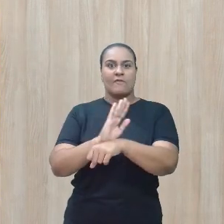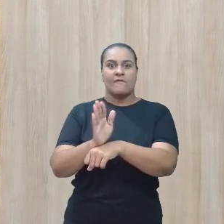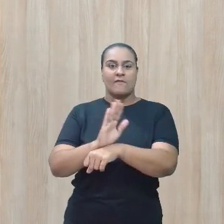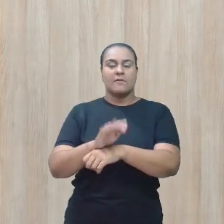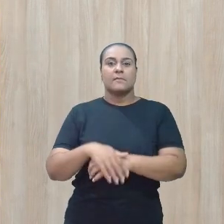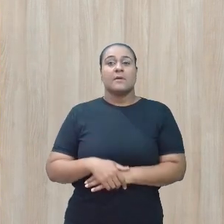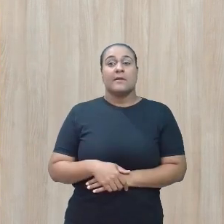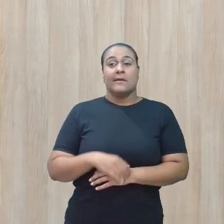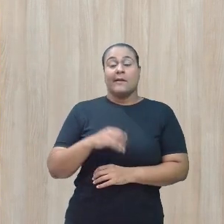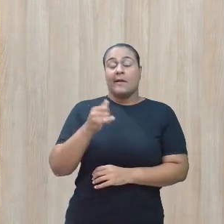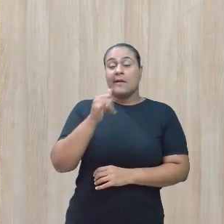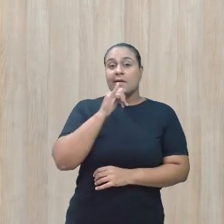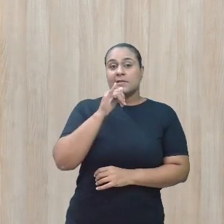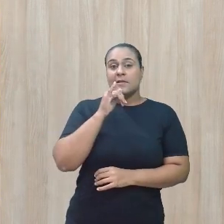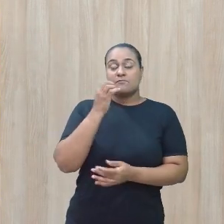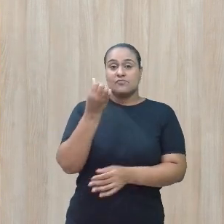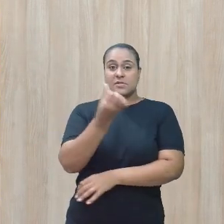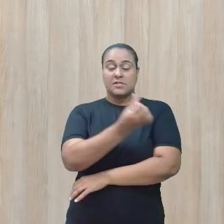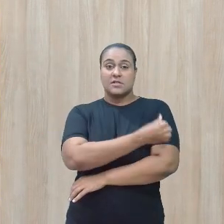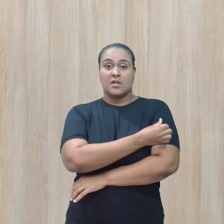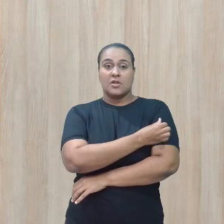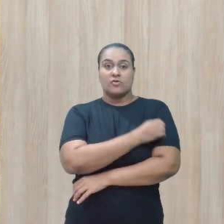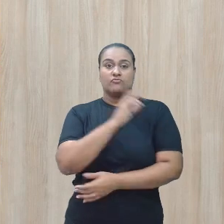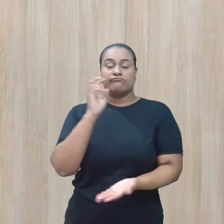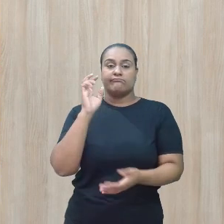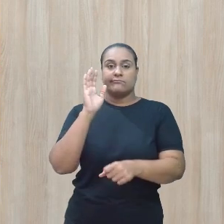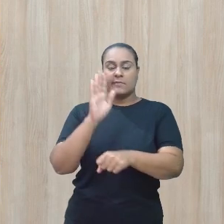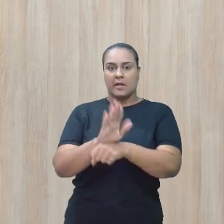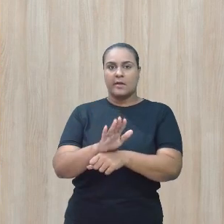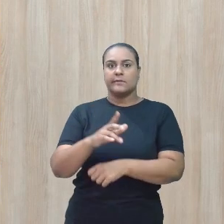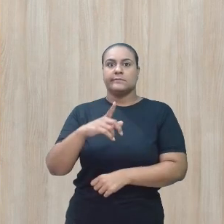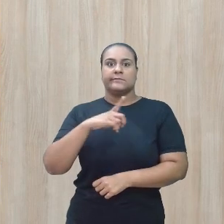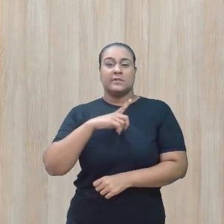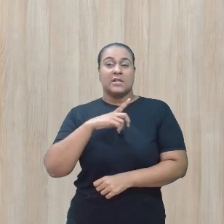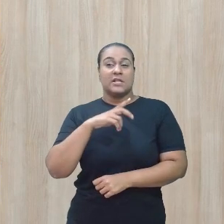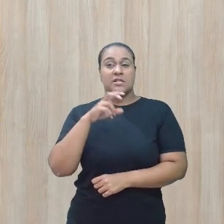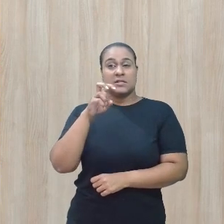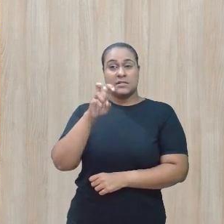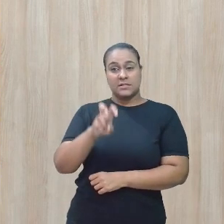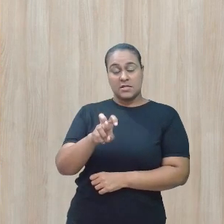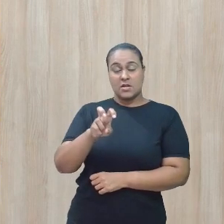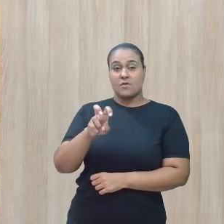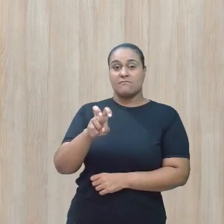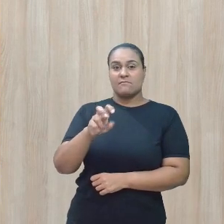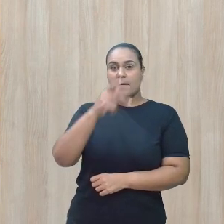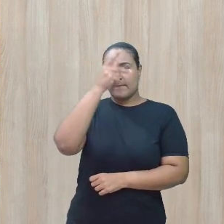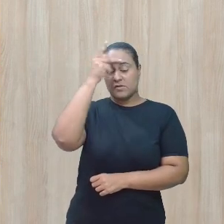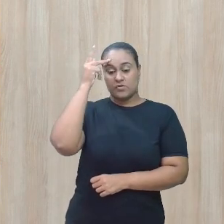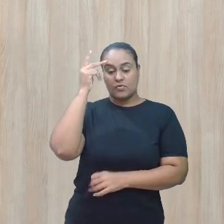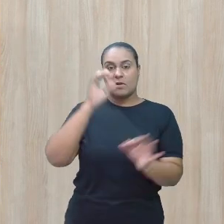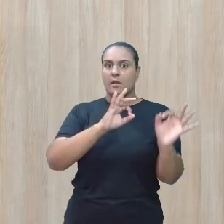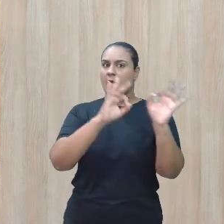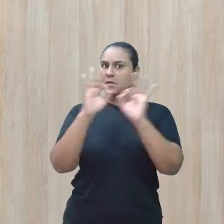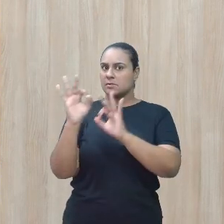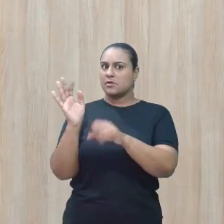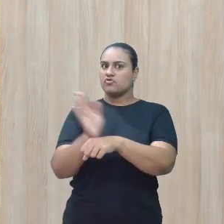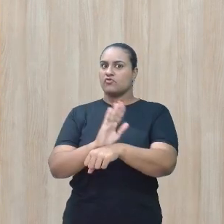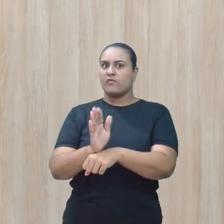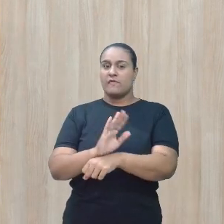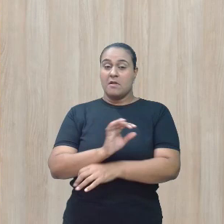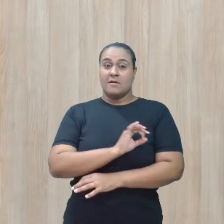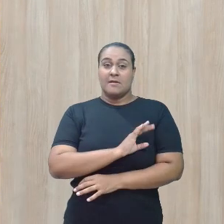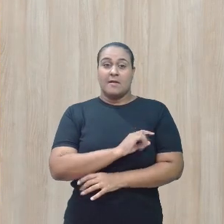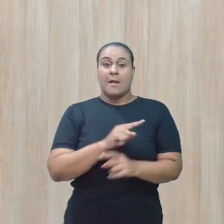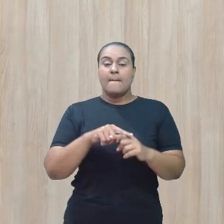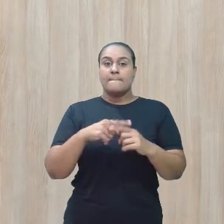e terror, por exemplo, eu tenho 5 pessoas que gostam, né, do gênero de terror, mas estão no turno